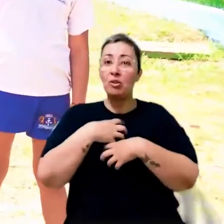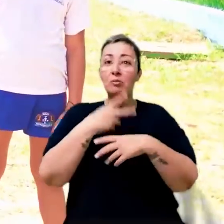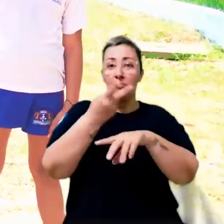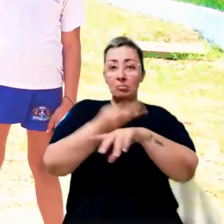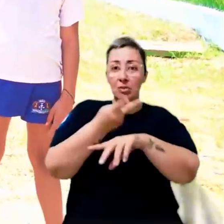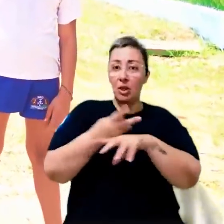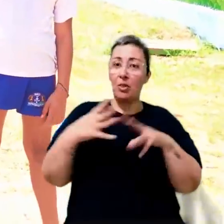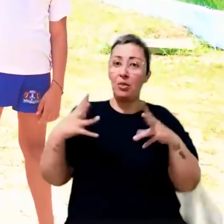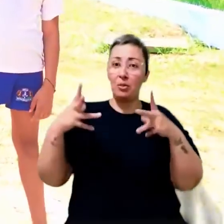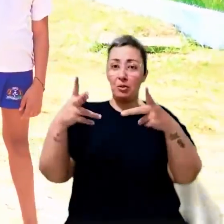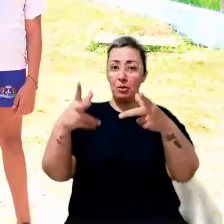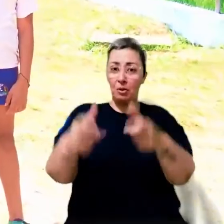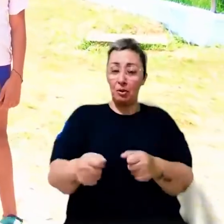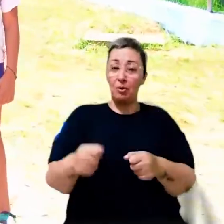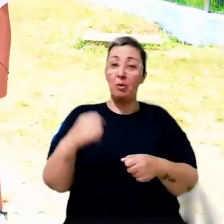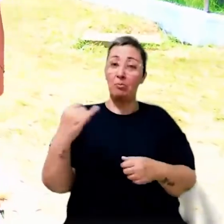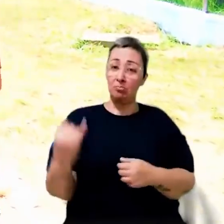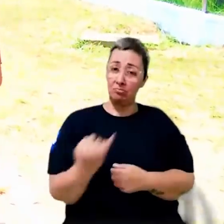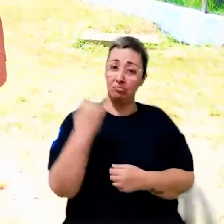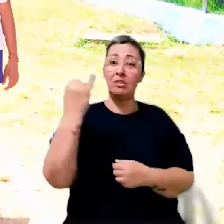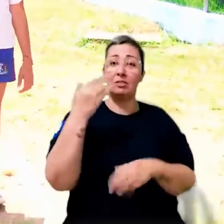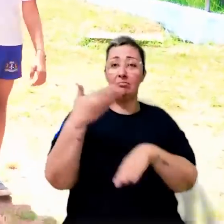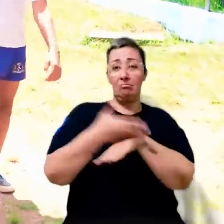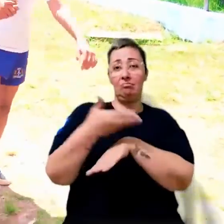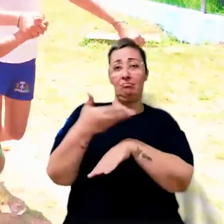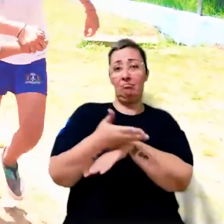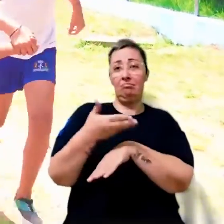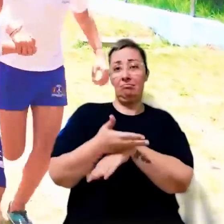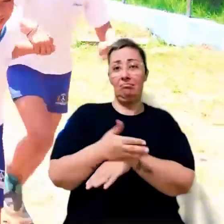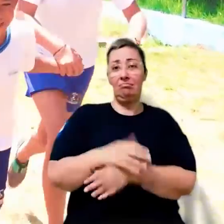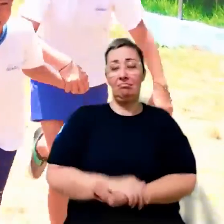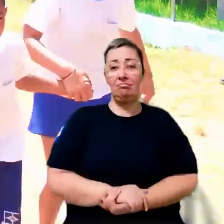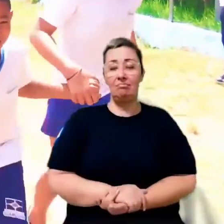premiados no final. E o que vale é participar.